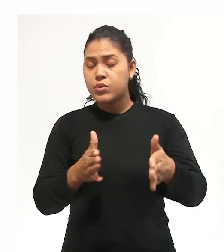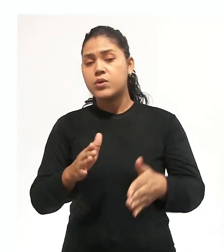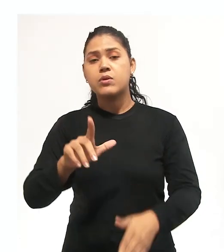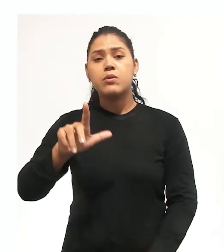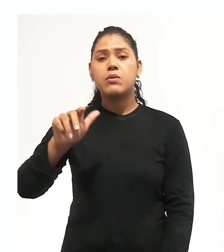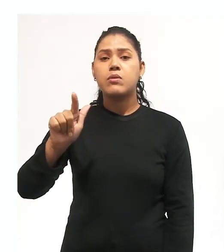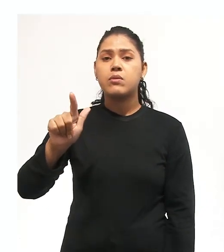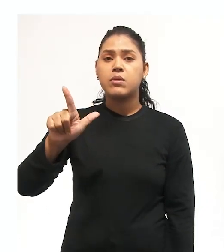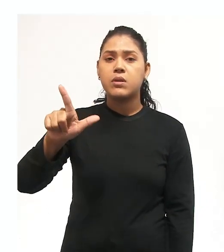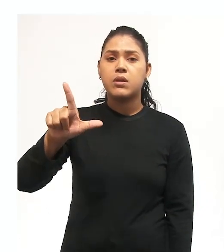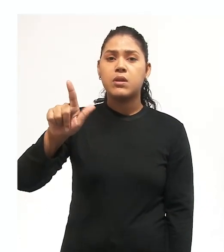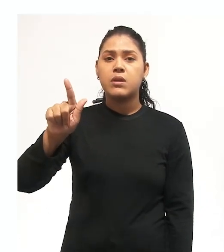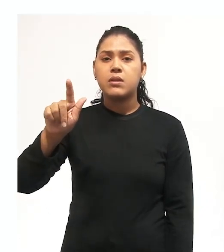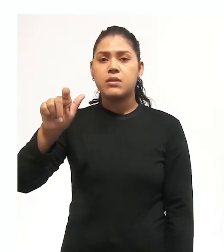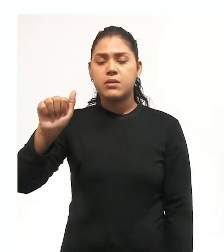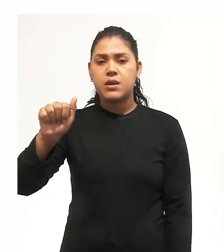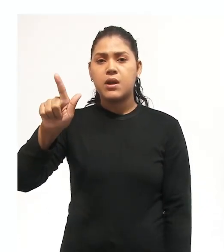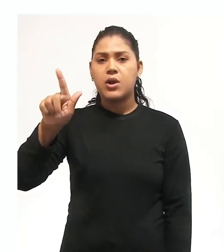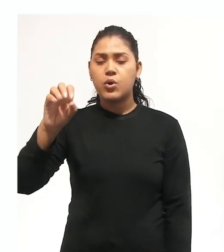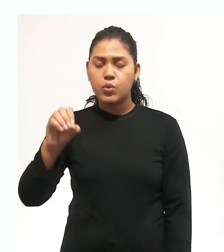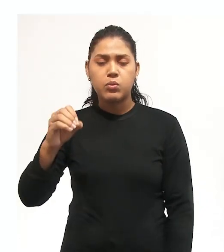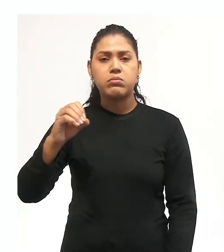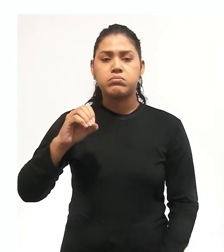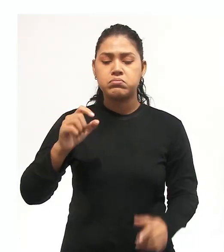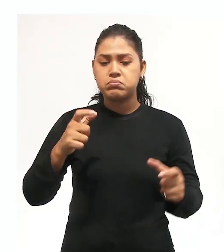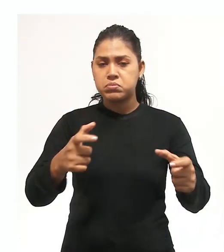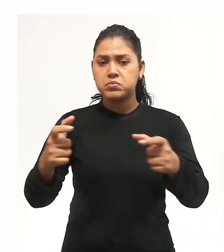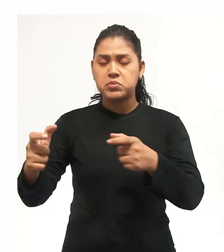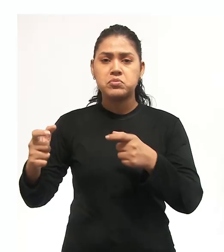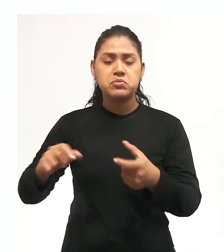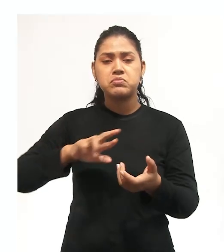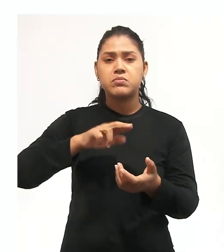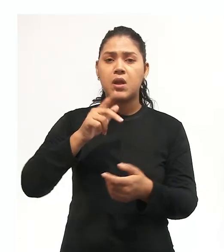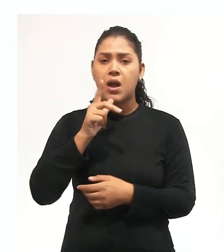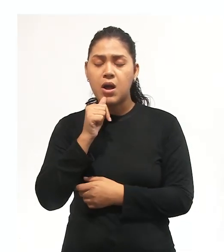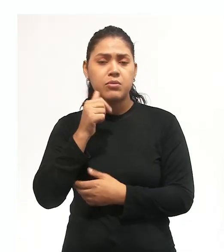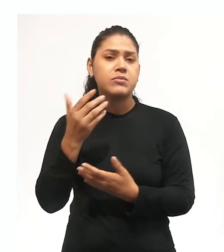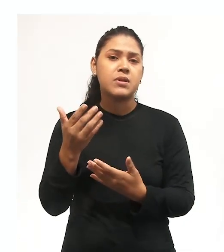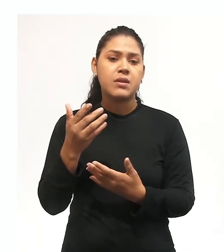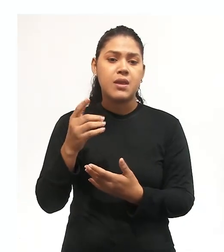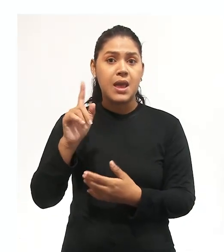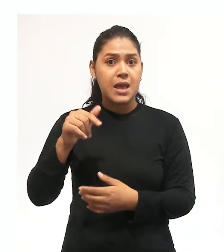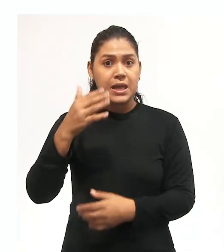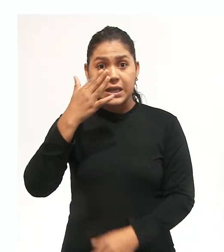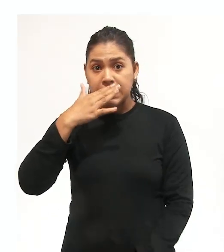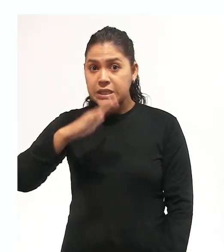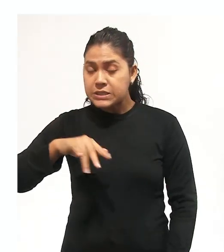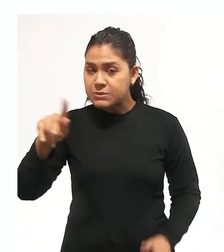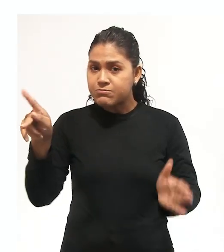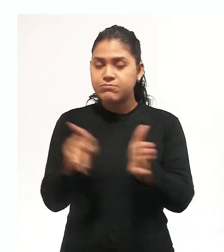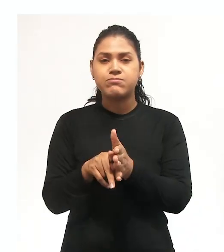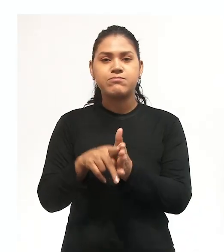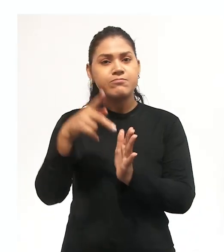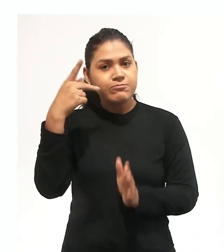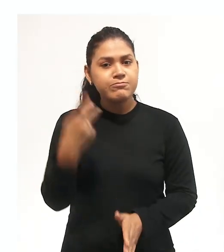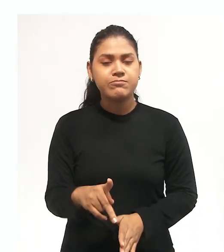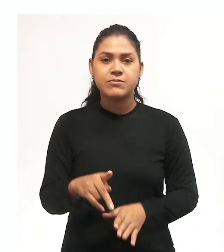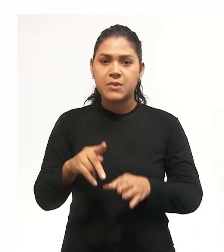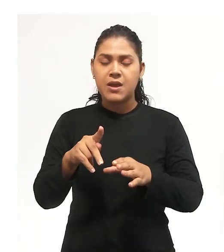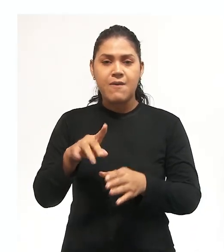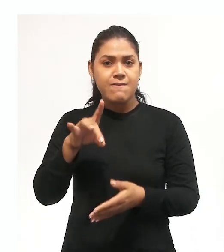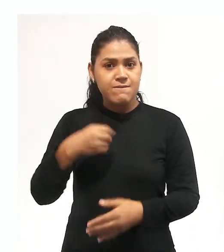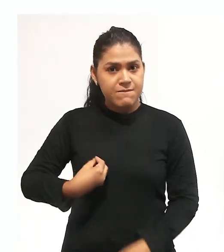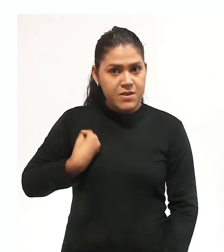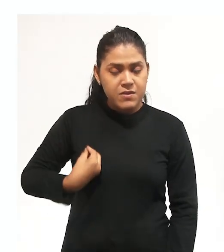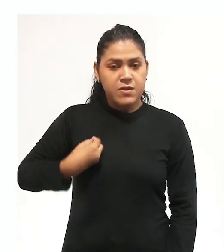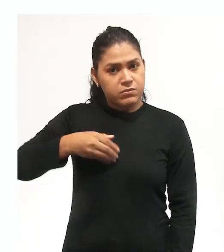referência de lagos. E nossas crianças que são criadas, né, que foram realmente,